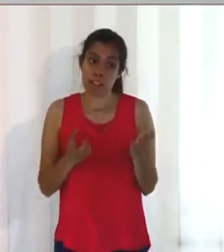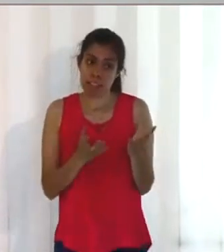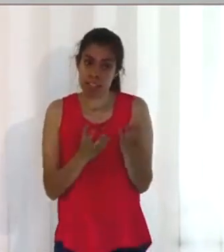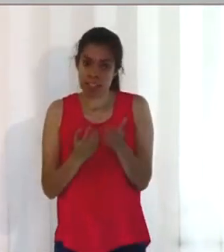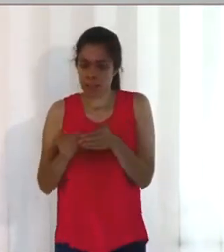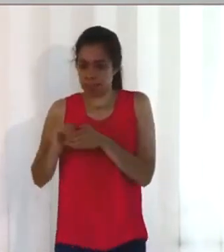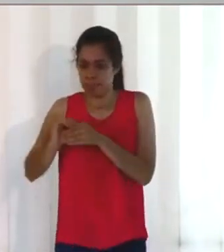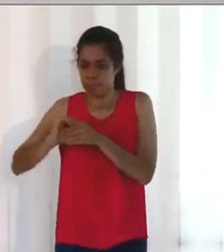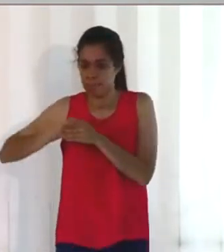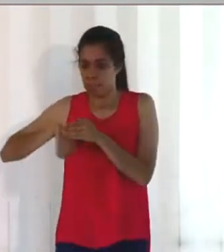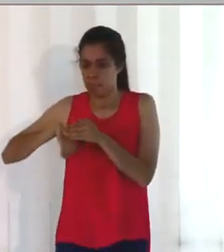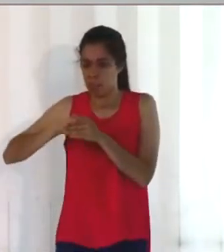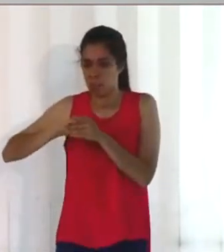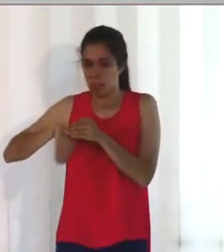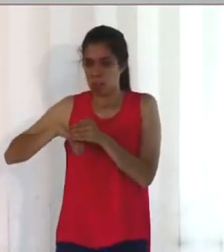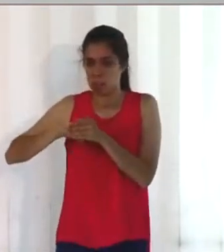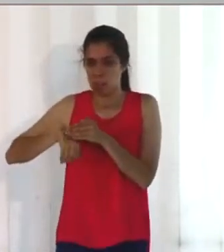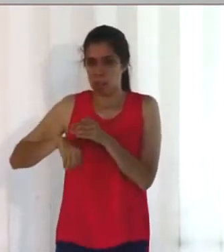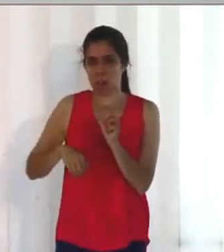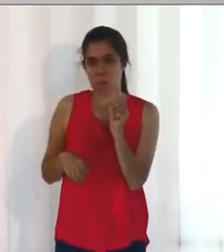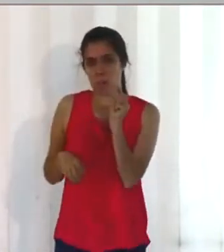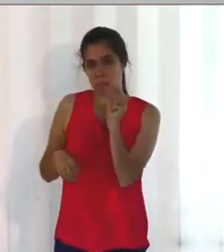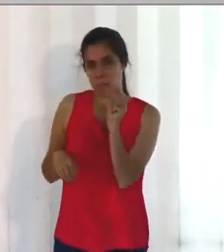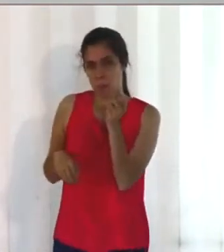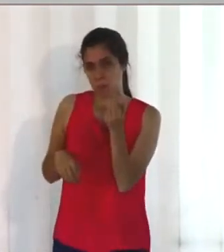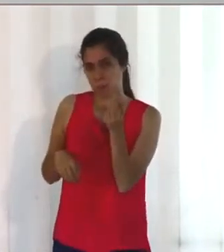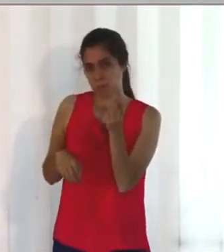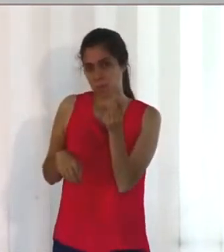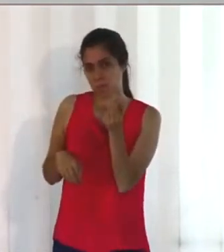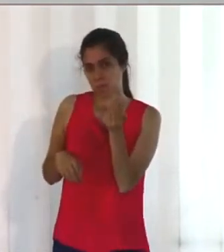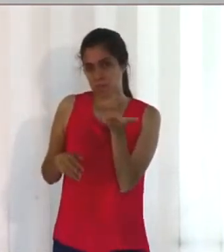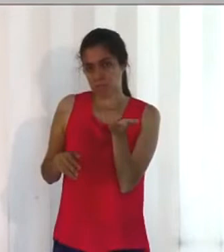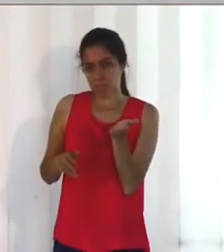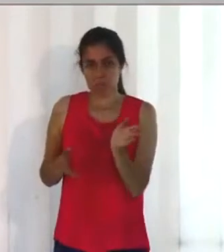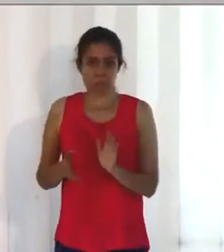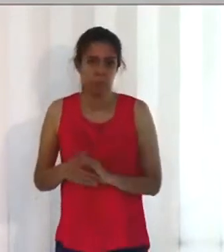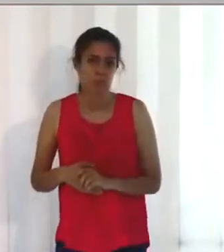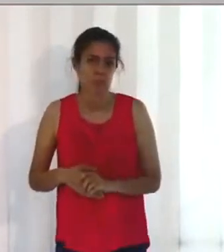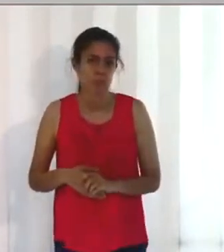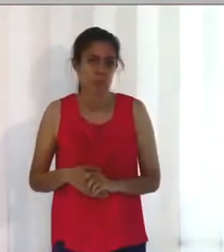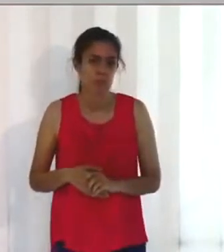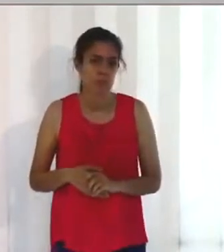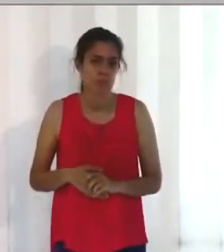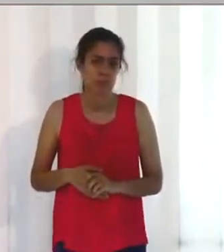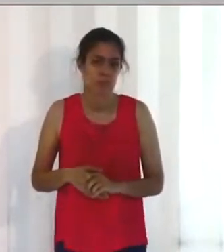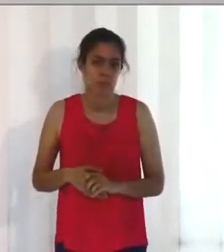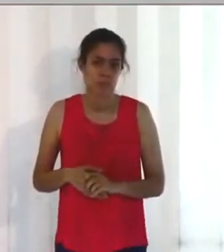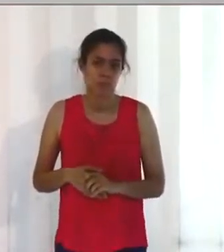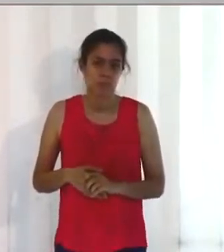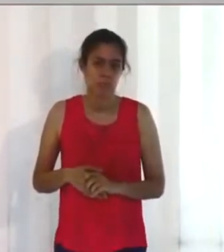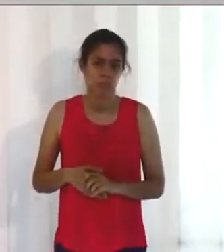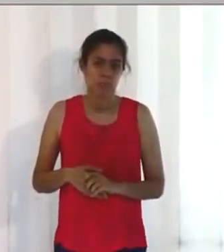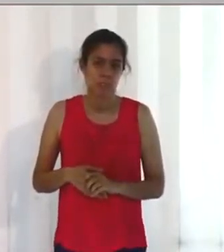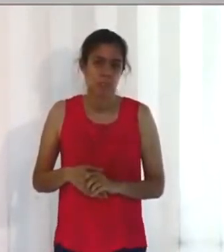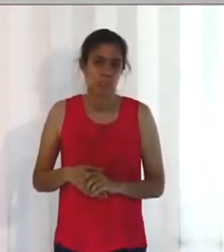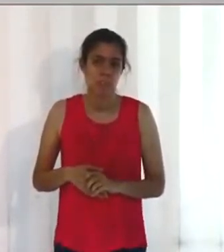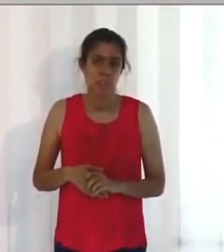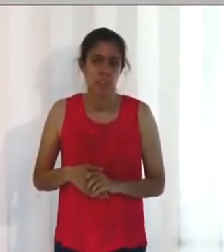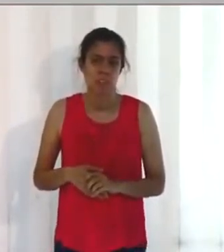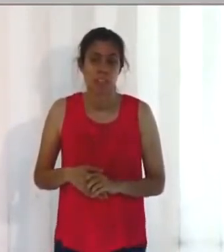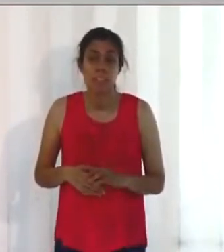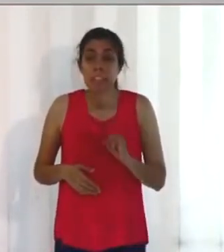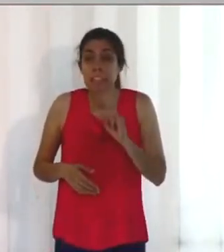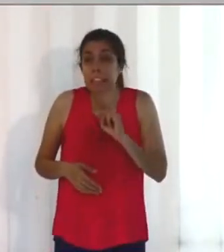reservar parte daquilo que, vamos dizer, eles não precisariam nem ter dado nada. Se eles não tivessem dado nada